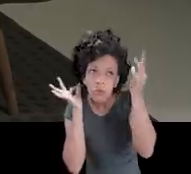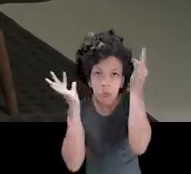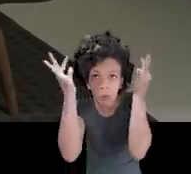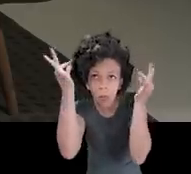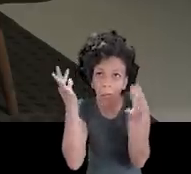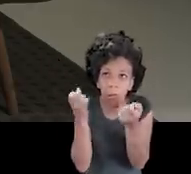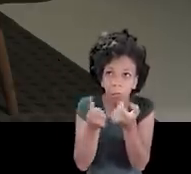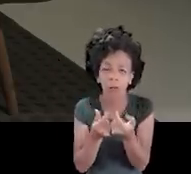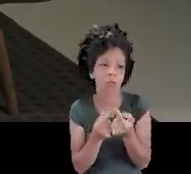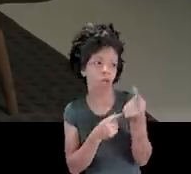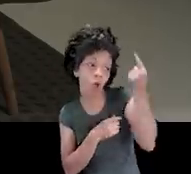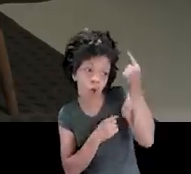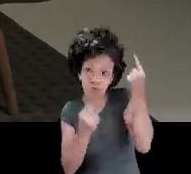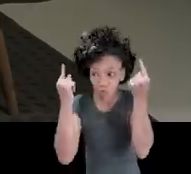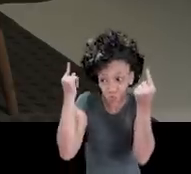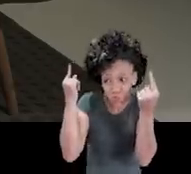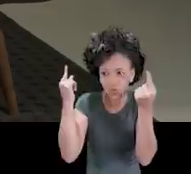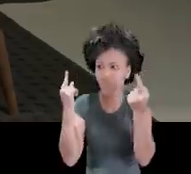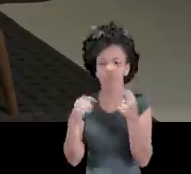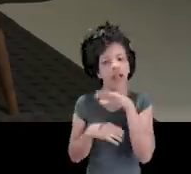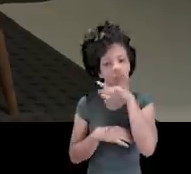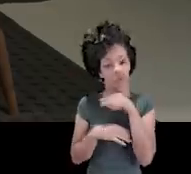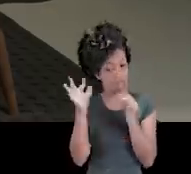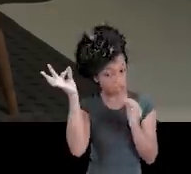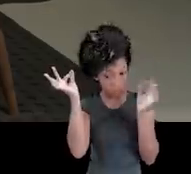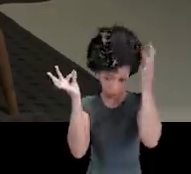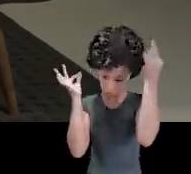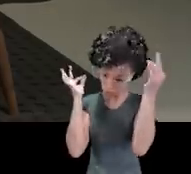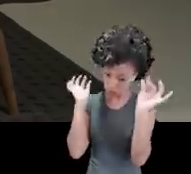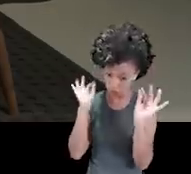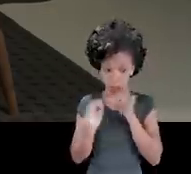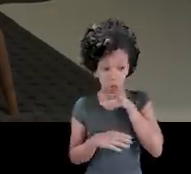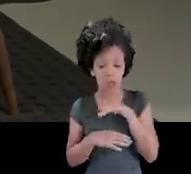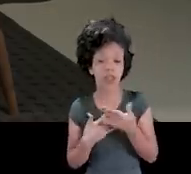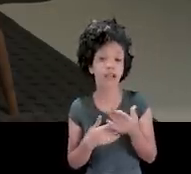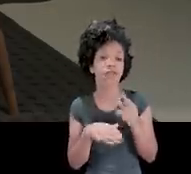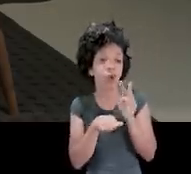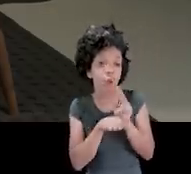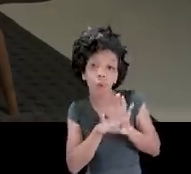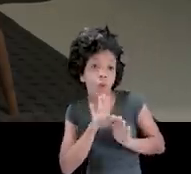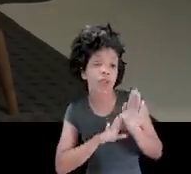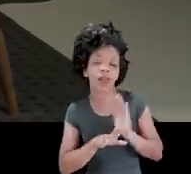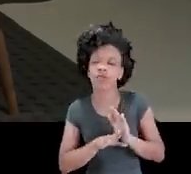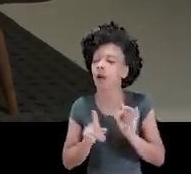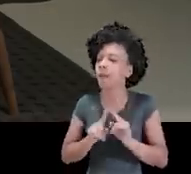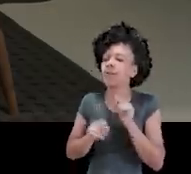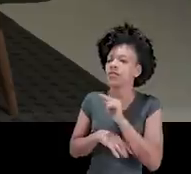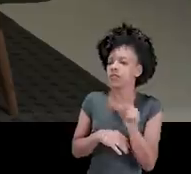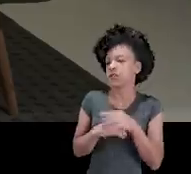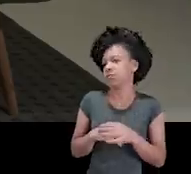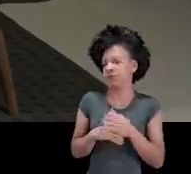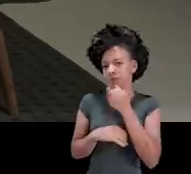um do lado e o outro do outro. E ele, né? Fica... Não, tá ruim. Aqui tá pequeno. Ele fica priorizando isso, né? No caso de vocês, que